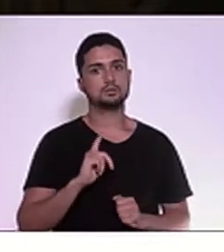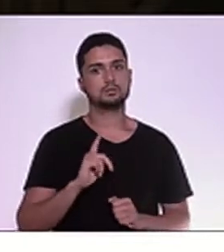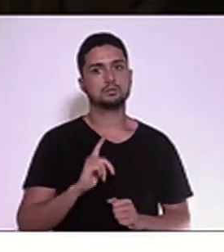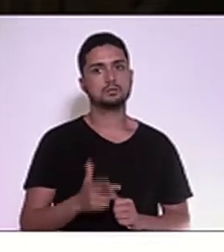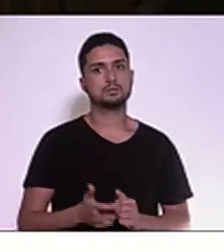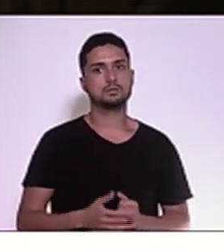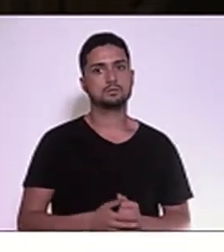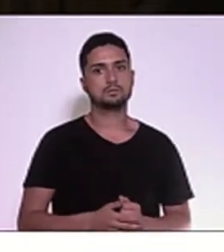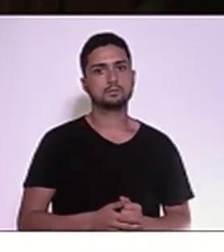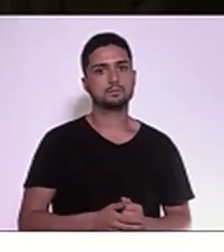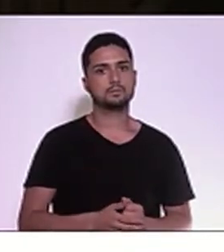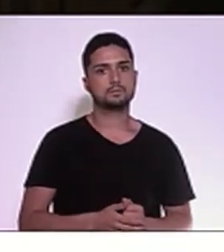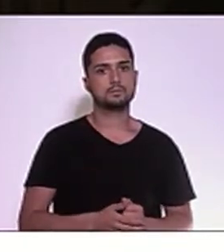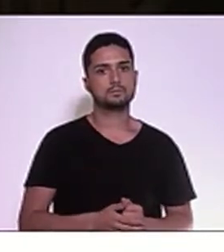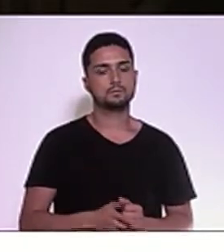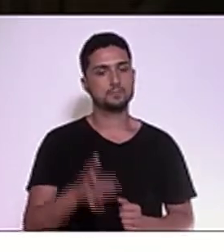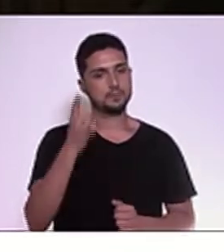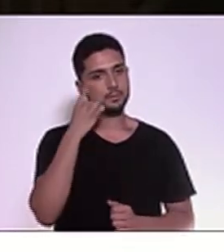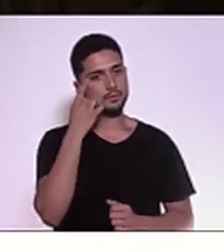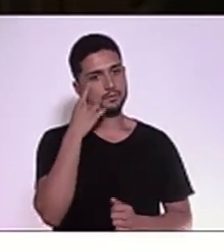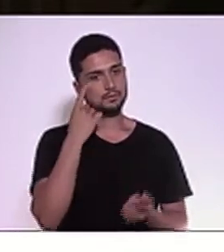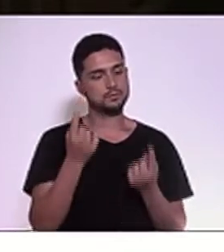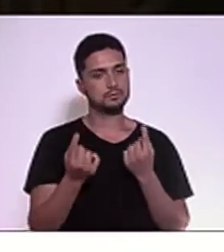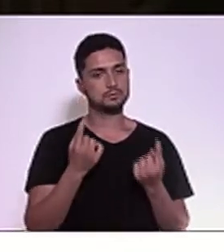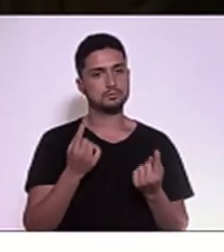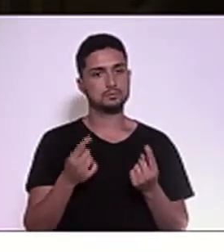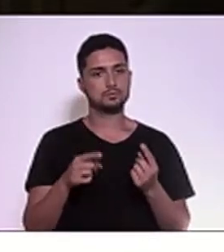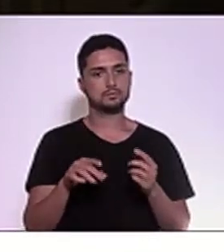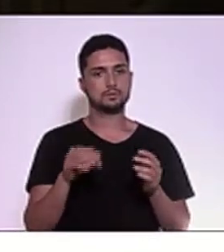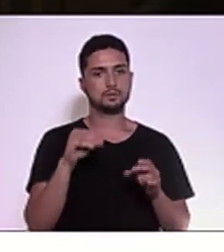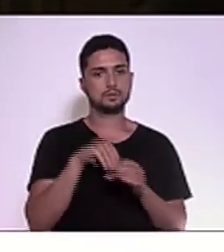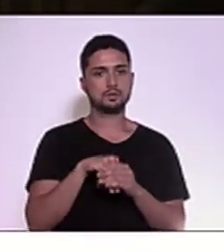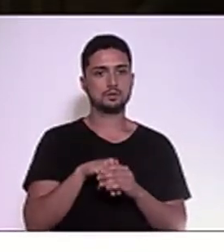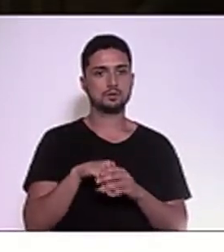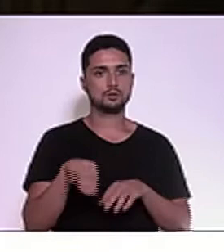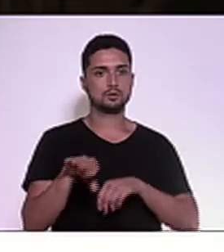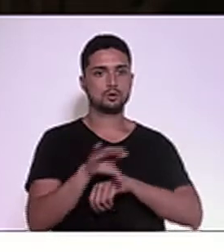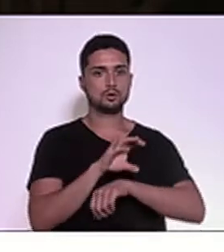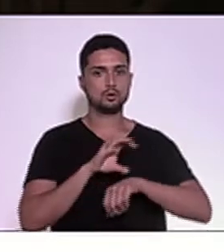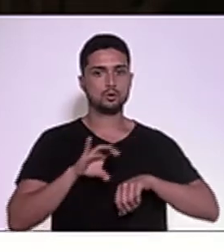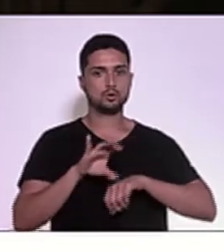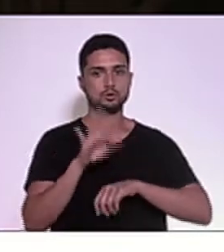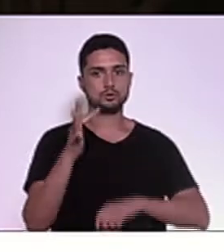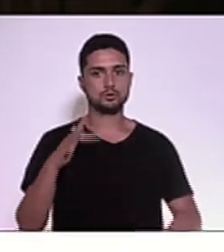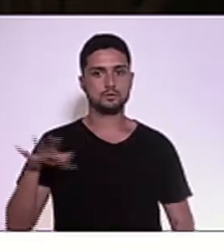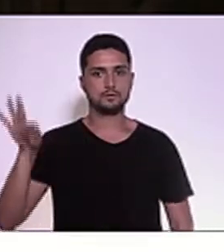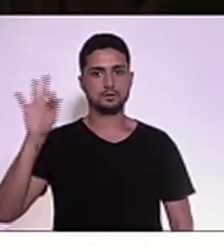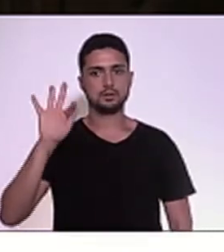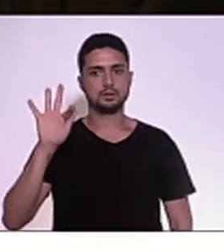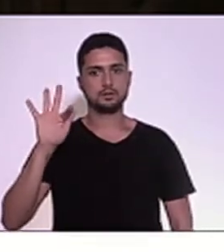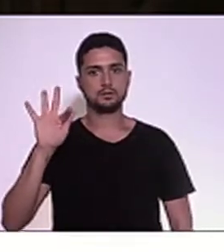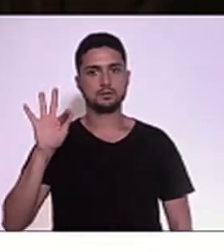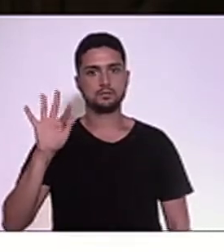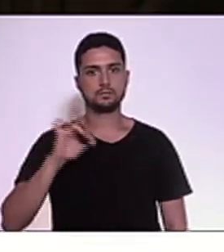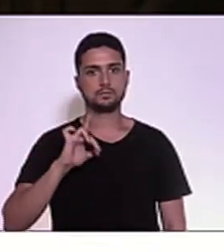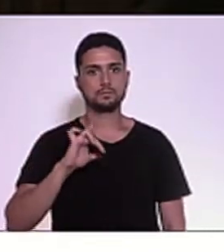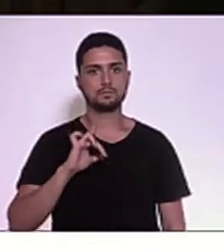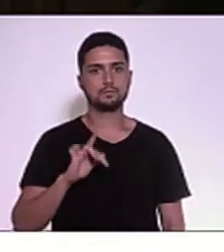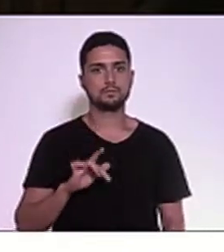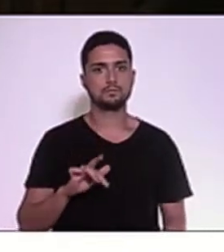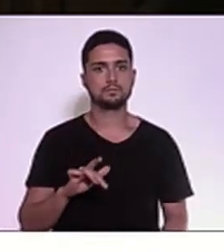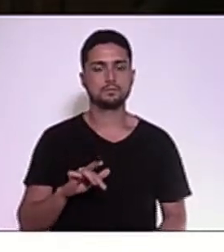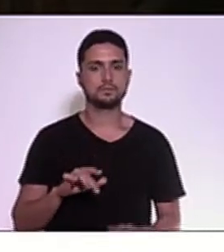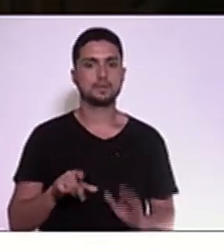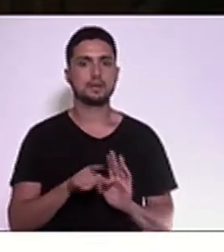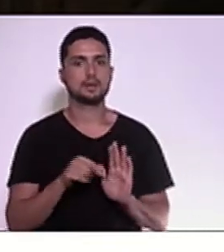está previsto na Constituição Federal, em pleno capítulo, em pleno